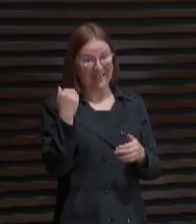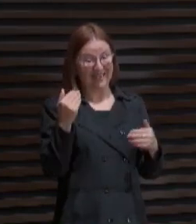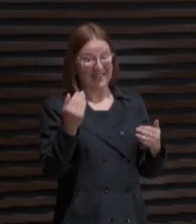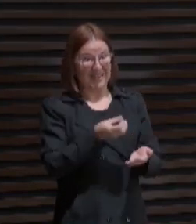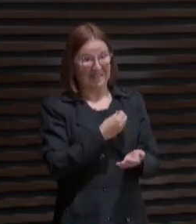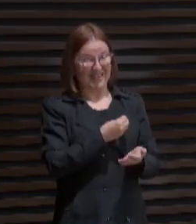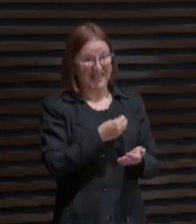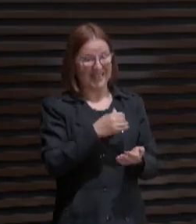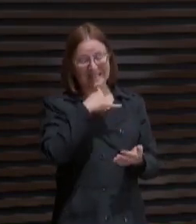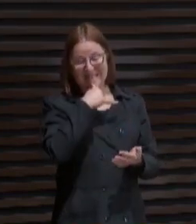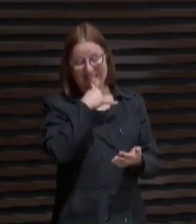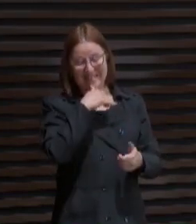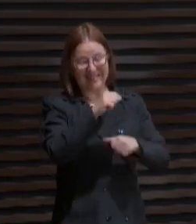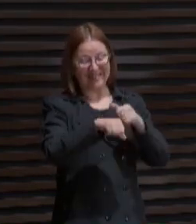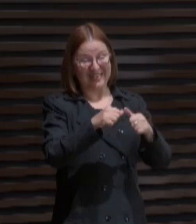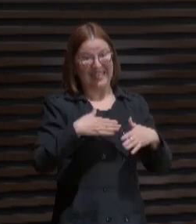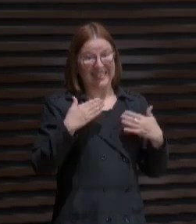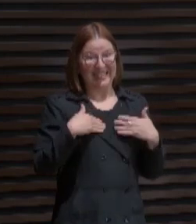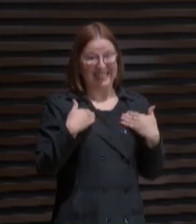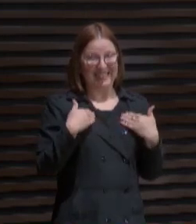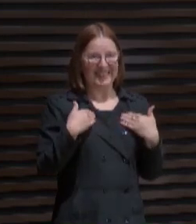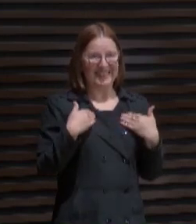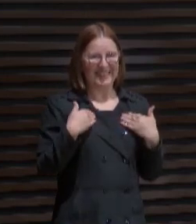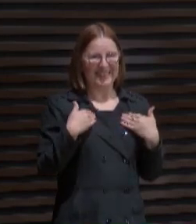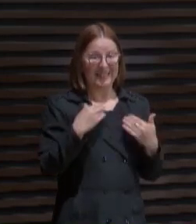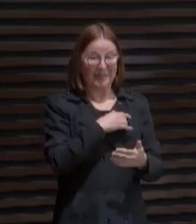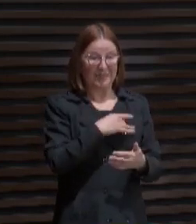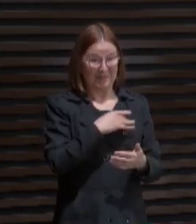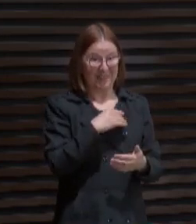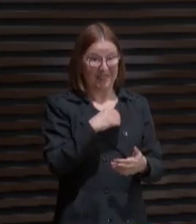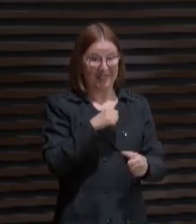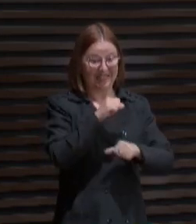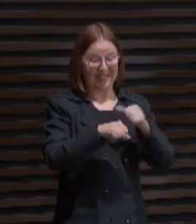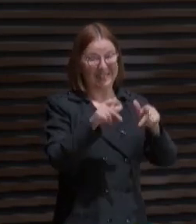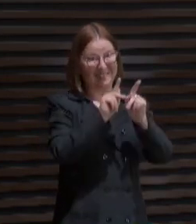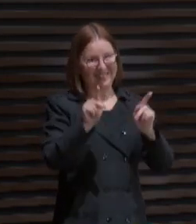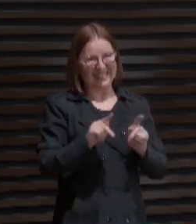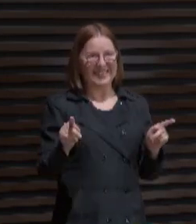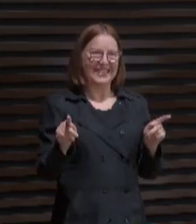a tristeza em alegria, o medo em paz